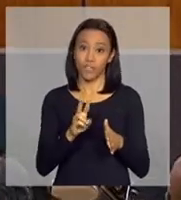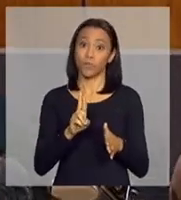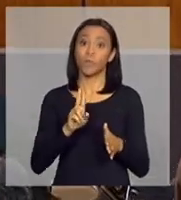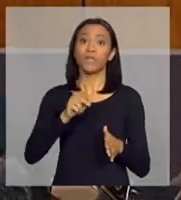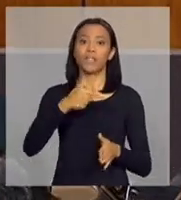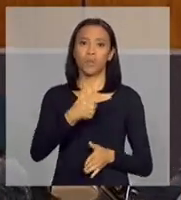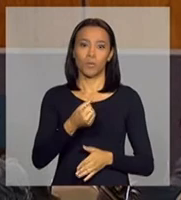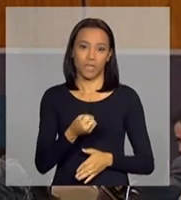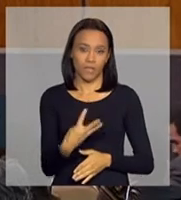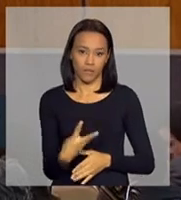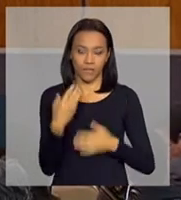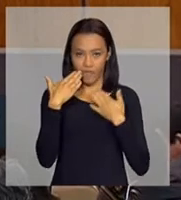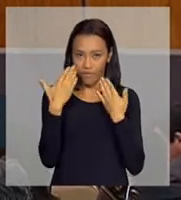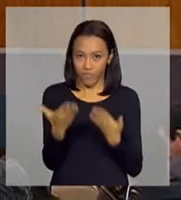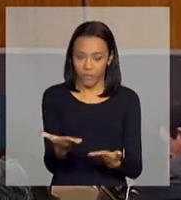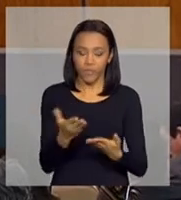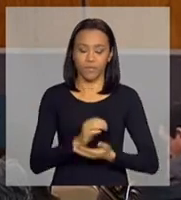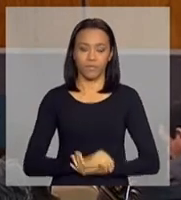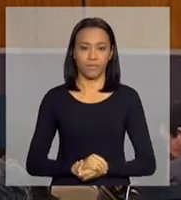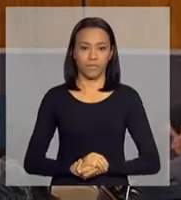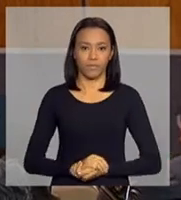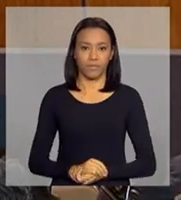2013 acompanha